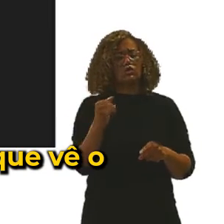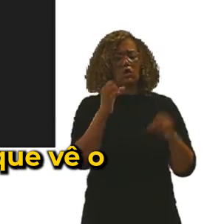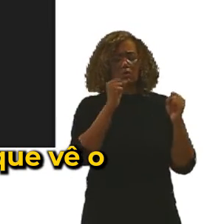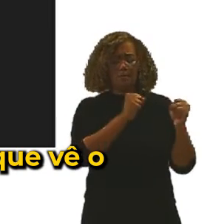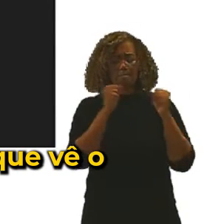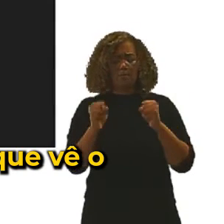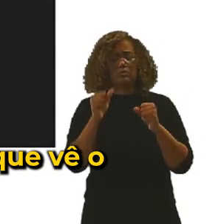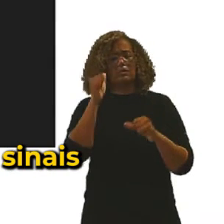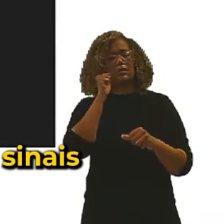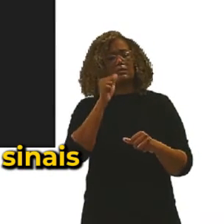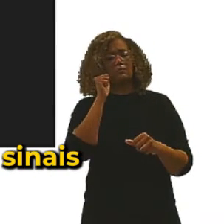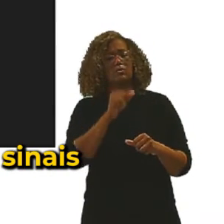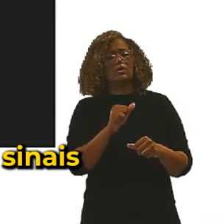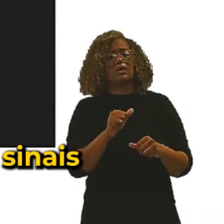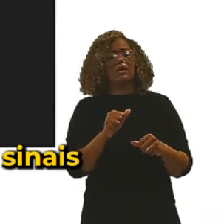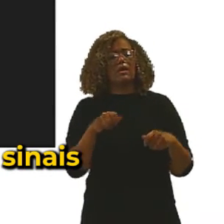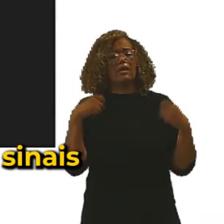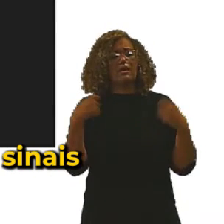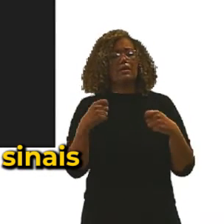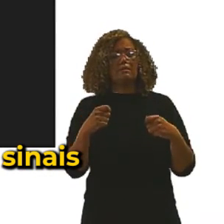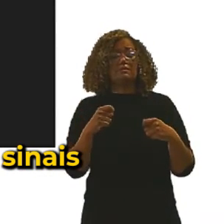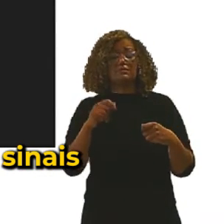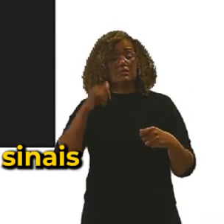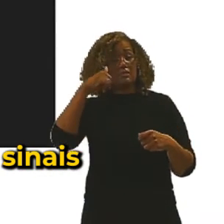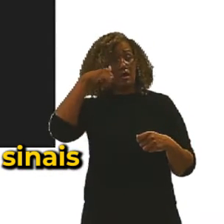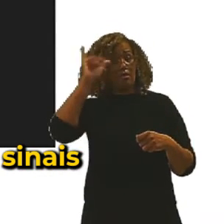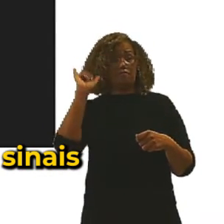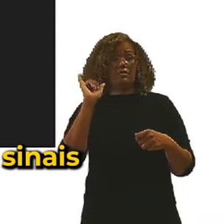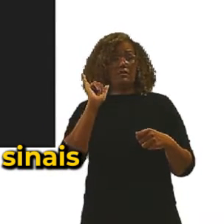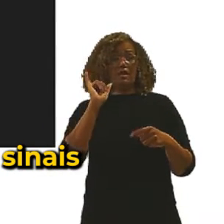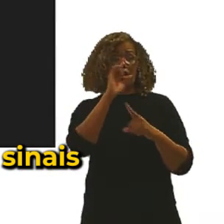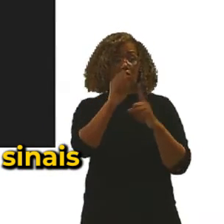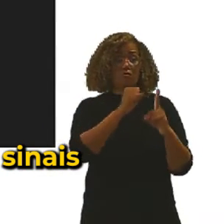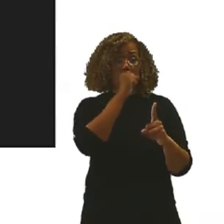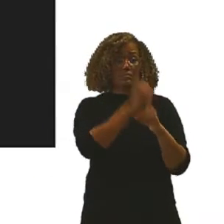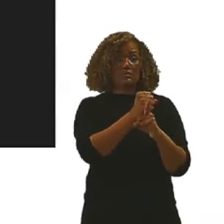de gênero, que vê o feminicídio como fenômeno evitável através dos seus